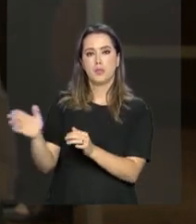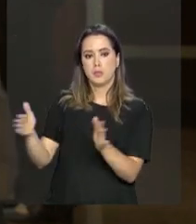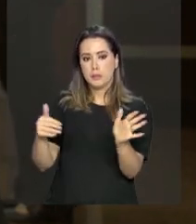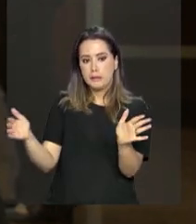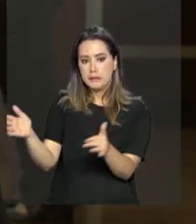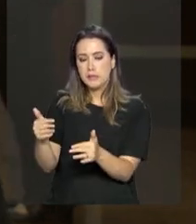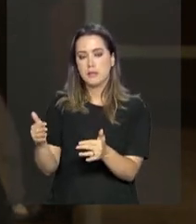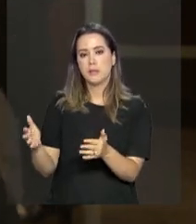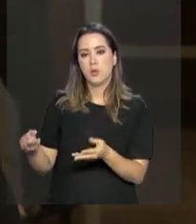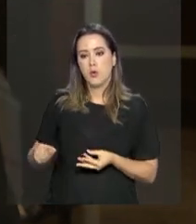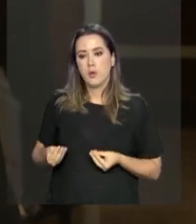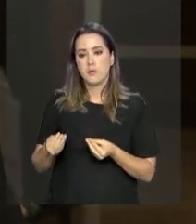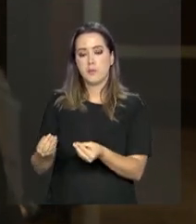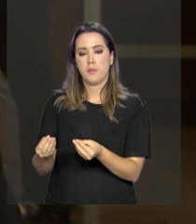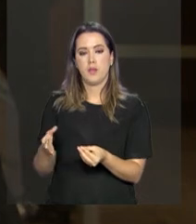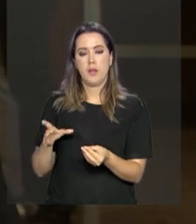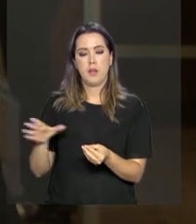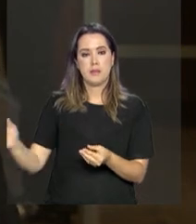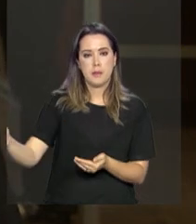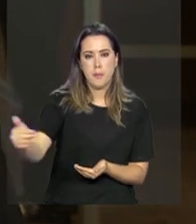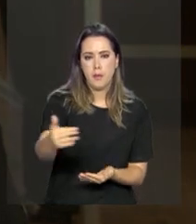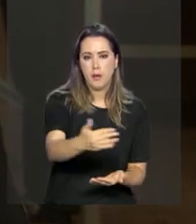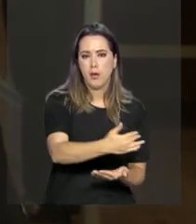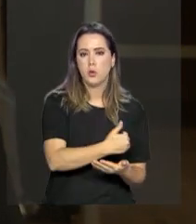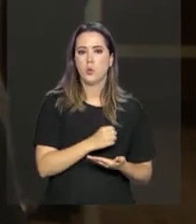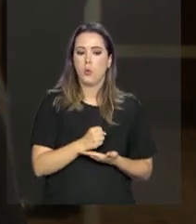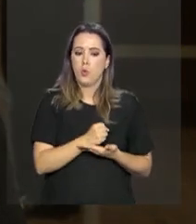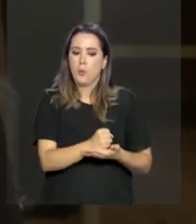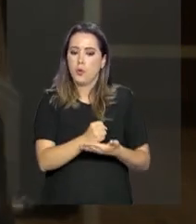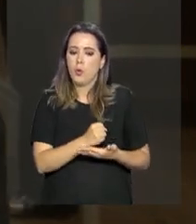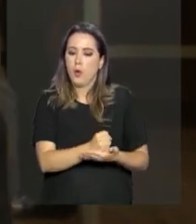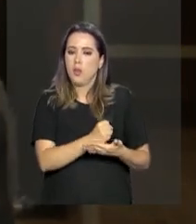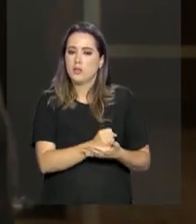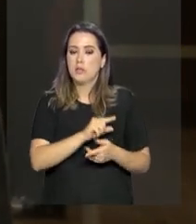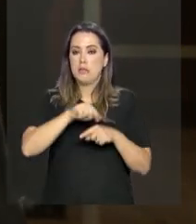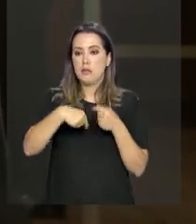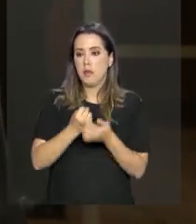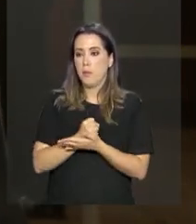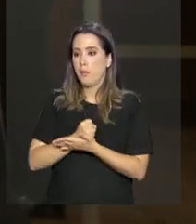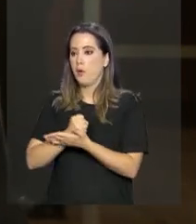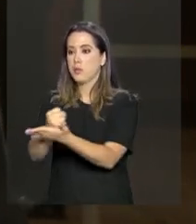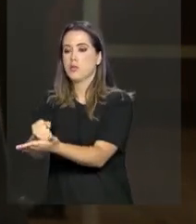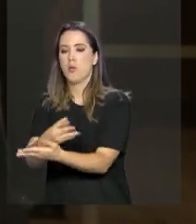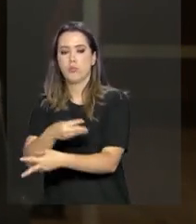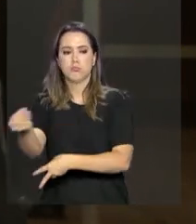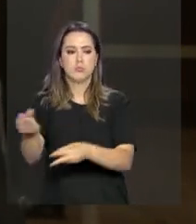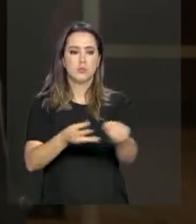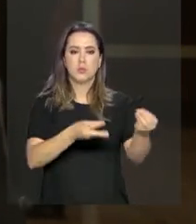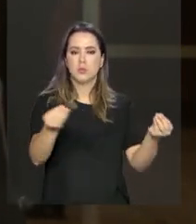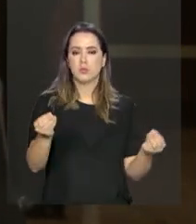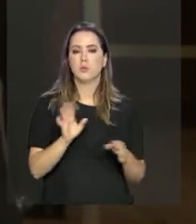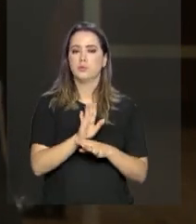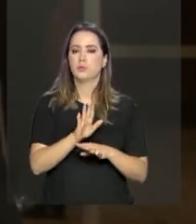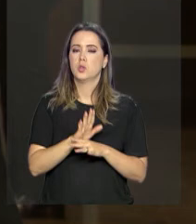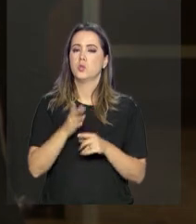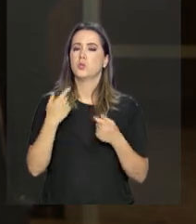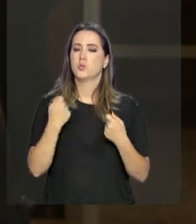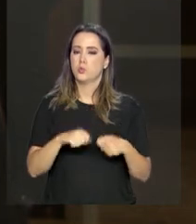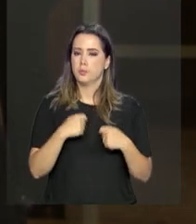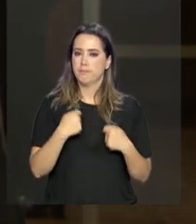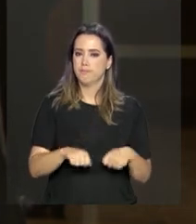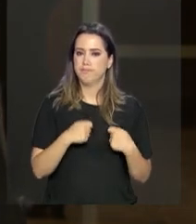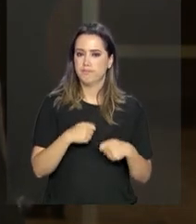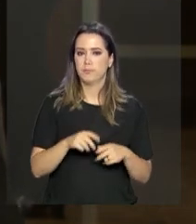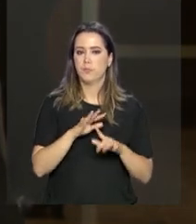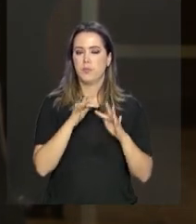captar alimentos da rede varejistas, que são doados, e ofertar para a rede socioassistencial, para